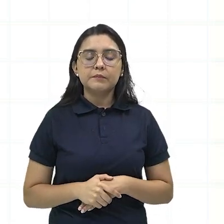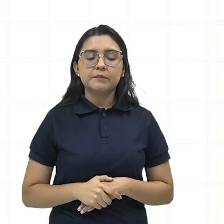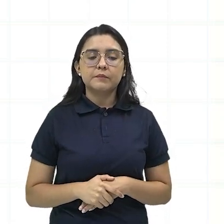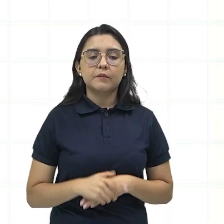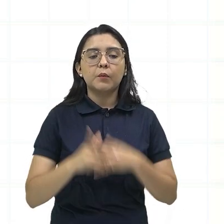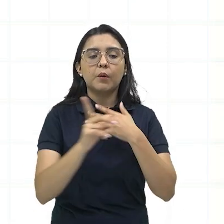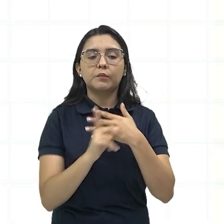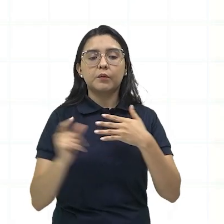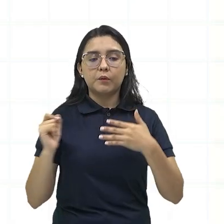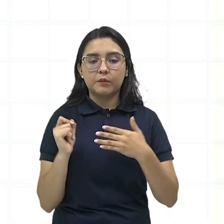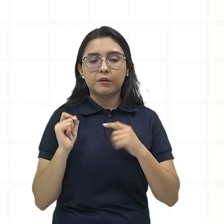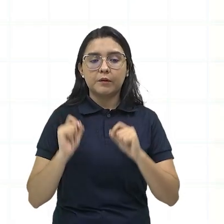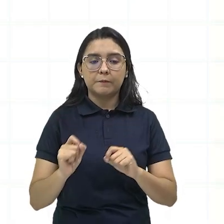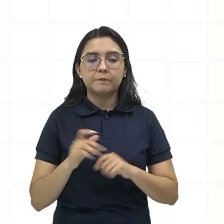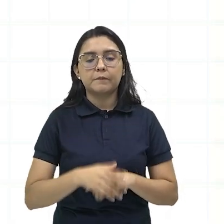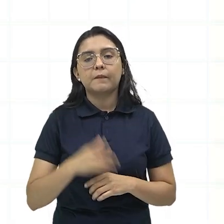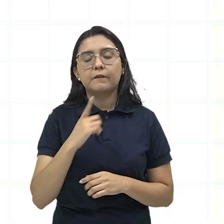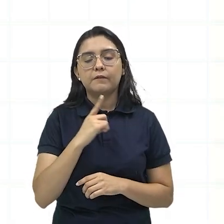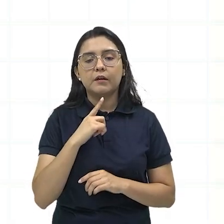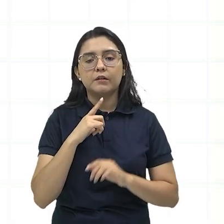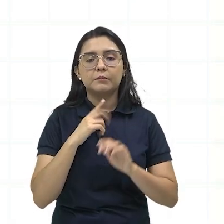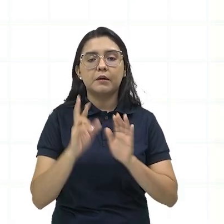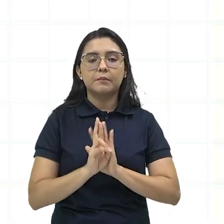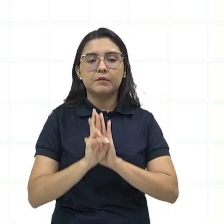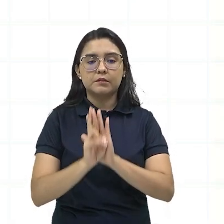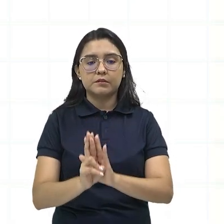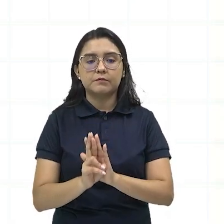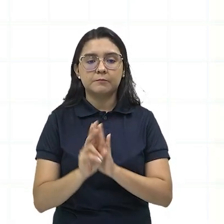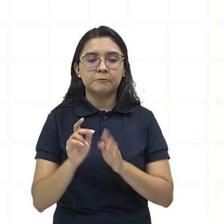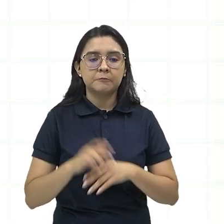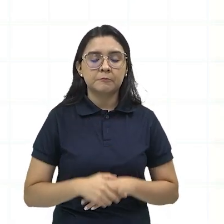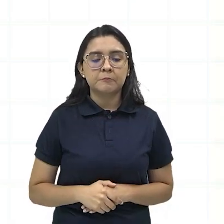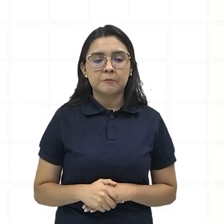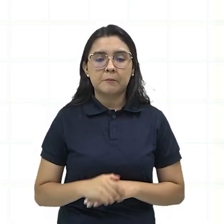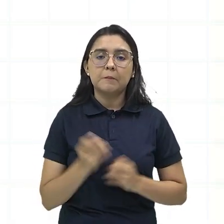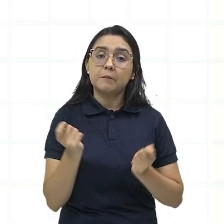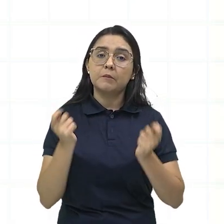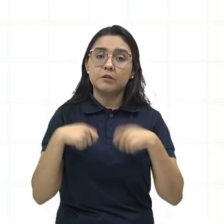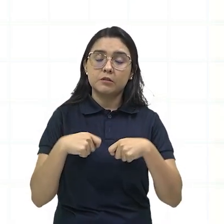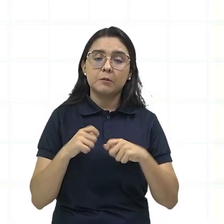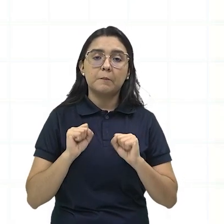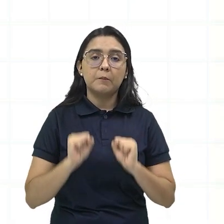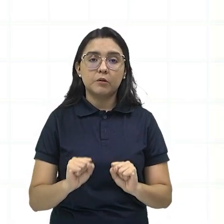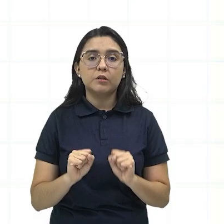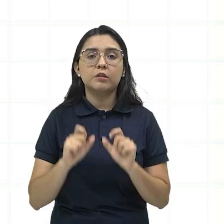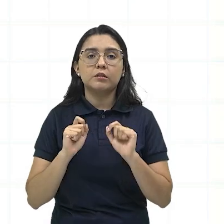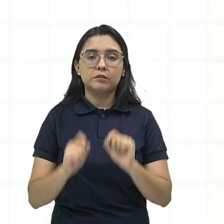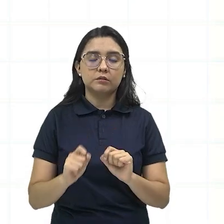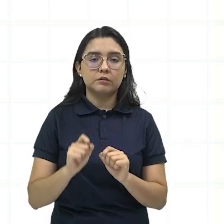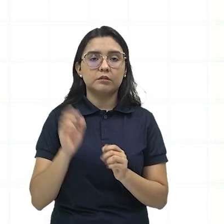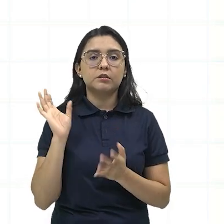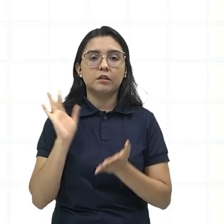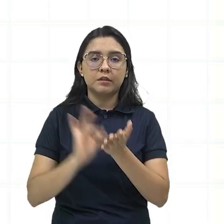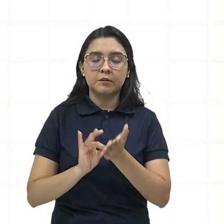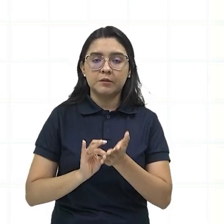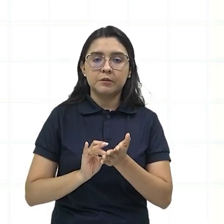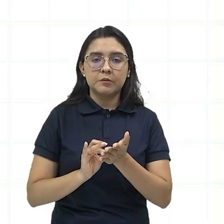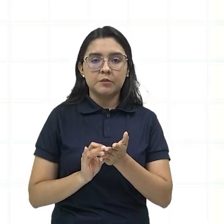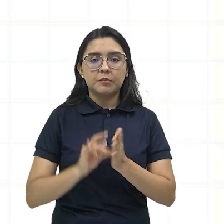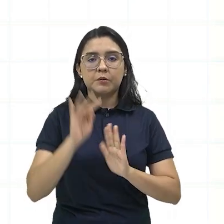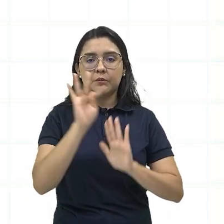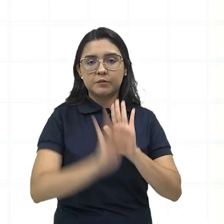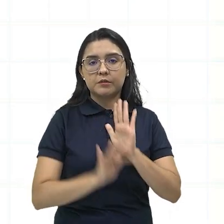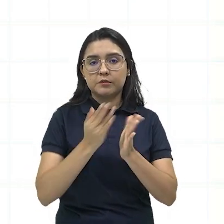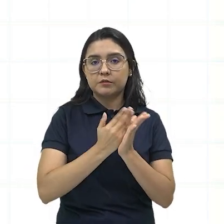artista, enquanto autor, fazer uma representação possível, aquilo que poderia ter sido. No caso do nosso texto lá no